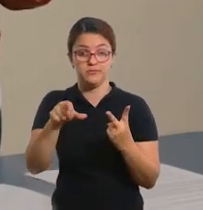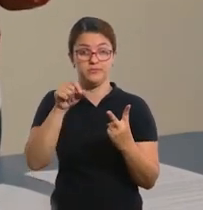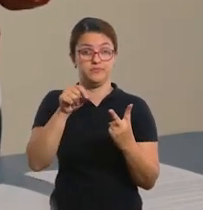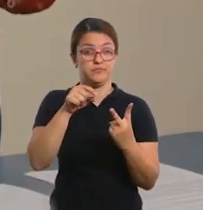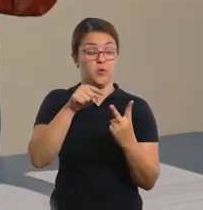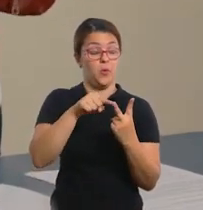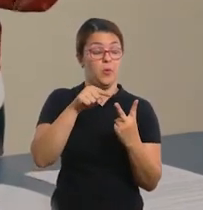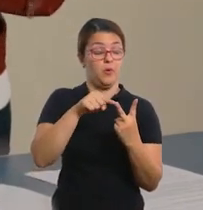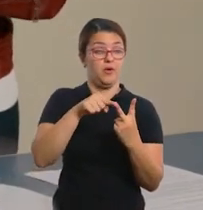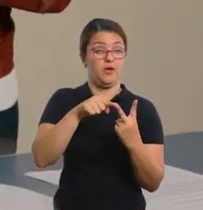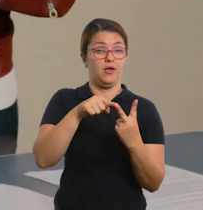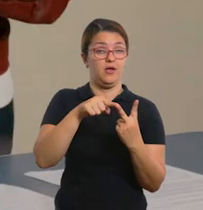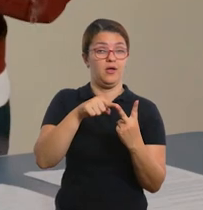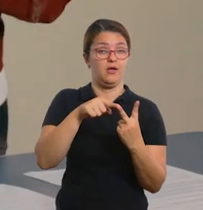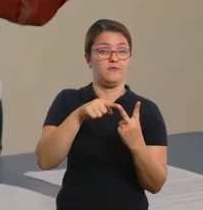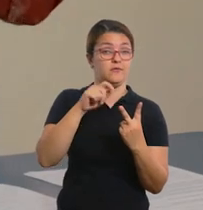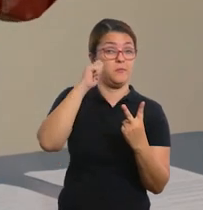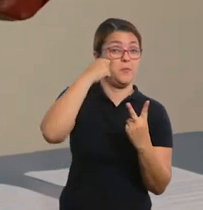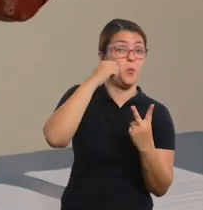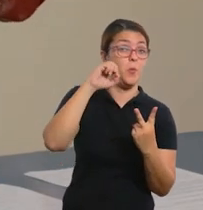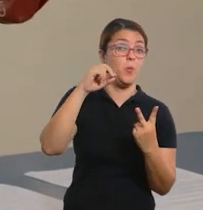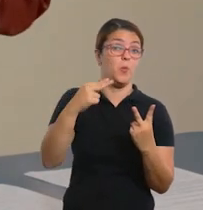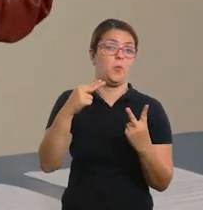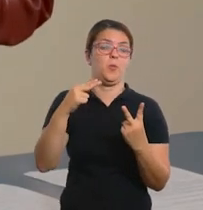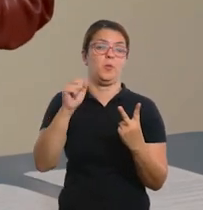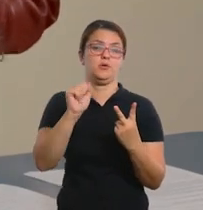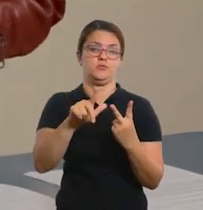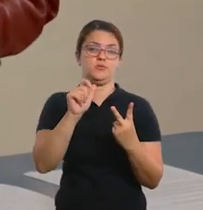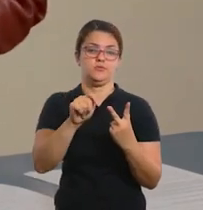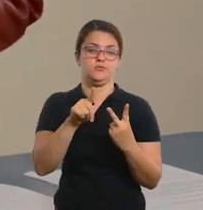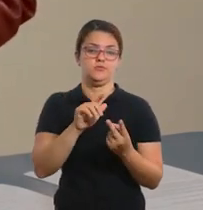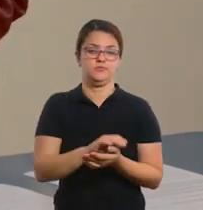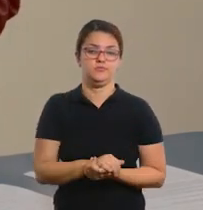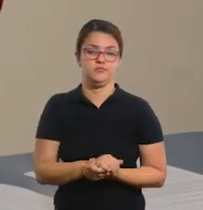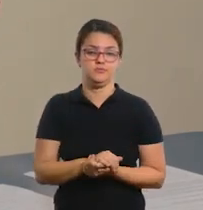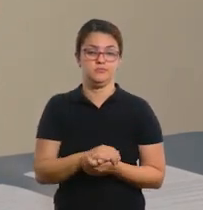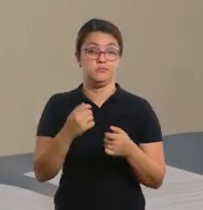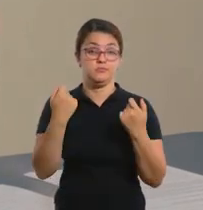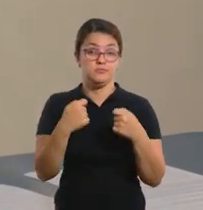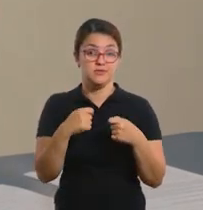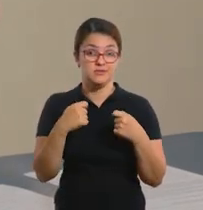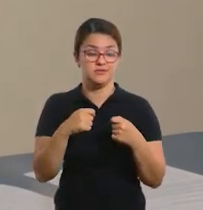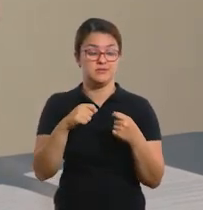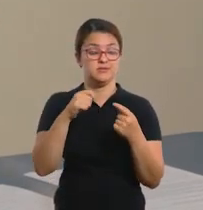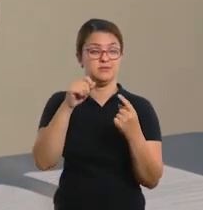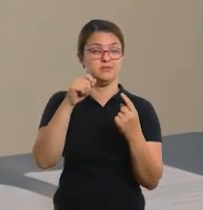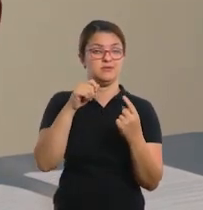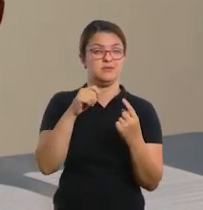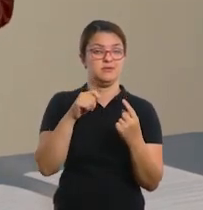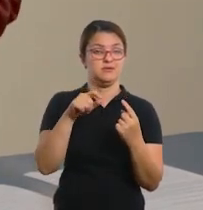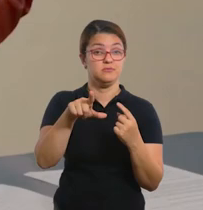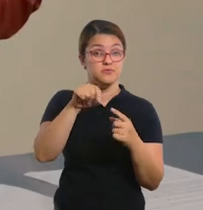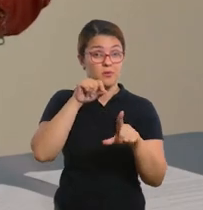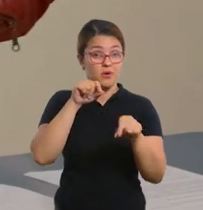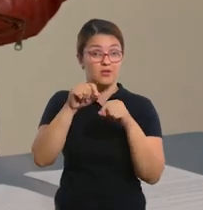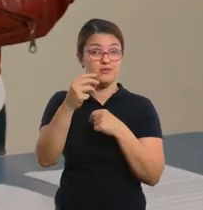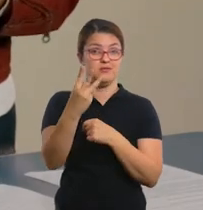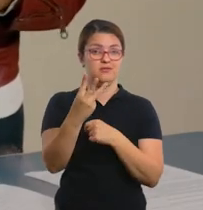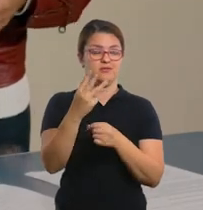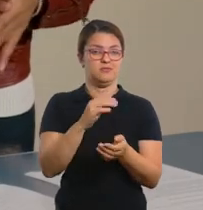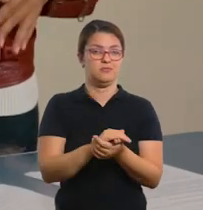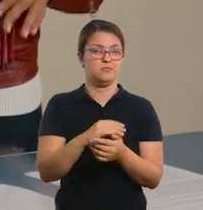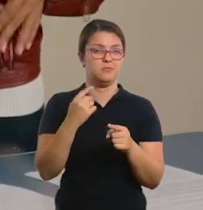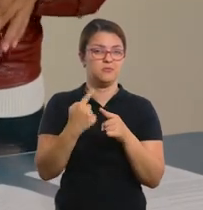porque ou ela vai ser preta e fazer par com a preta que eu já tinha, ou com a azul. Então, precisa pegar 3 meias para formar um par, pois